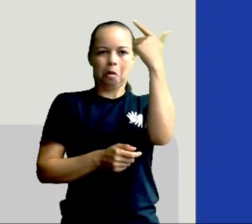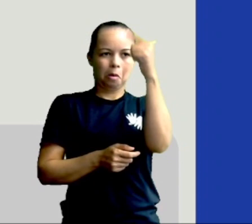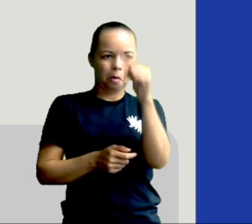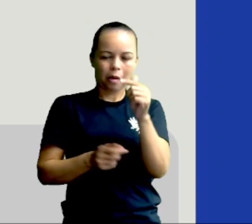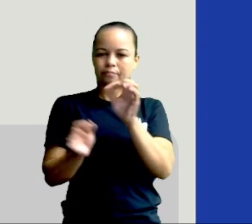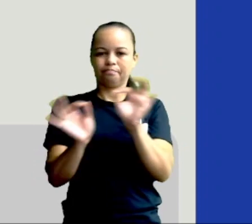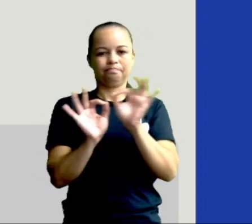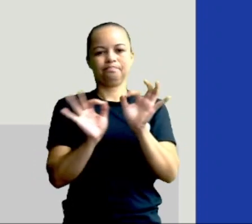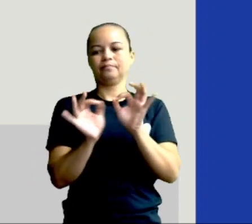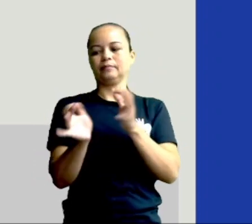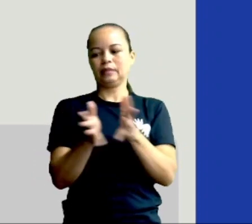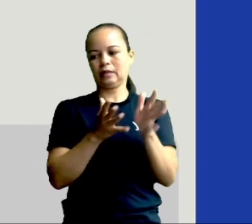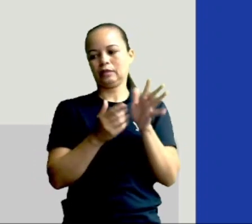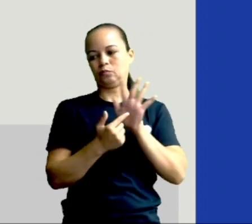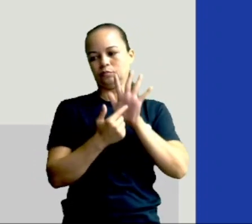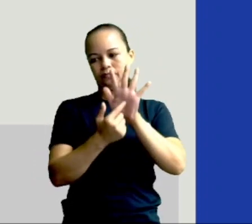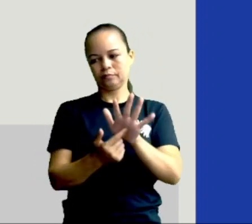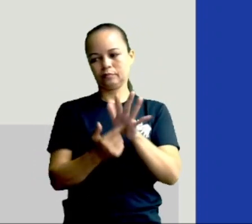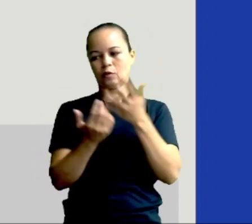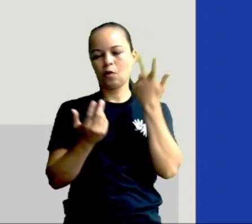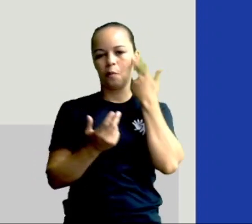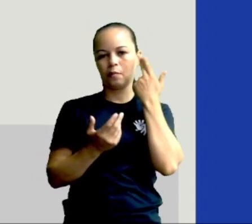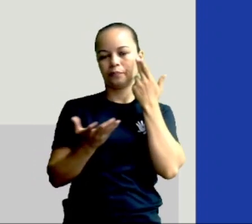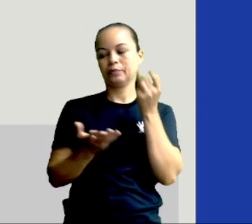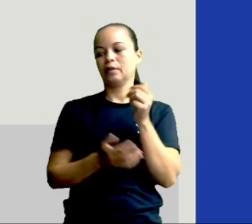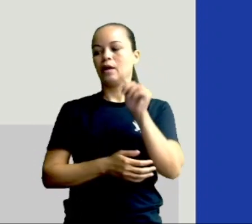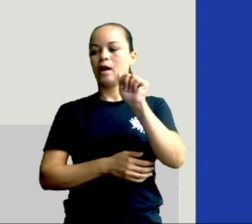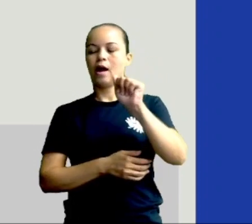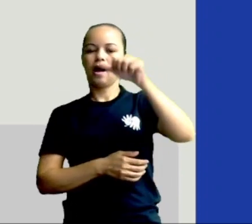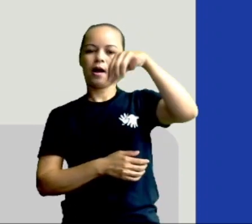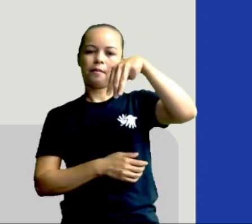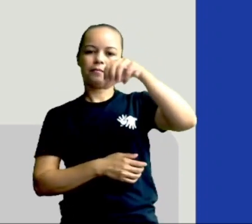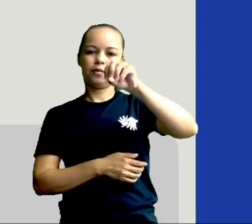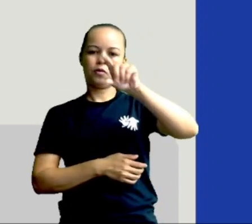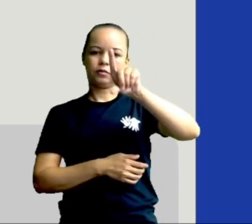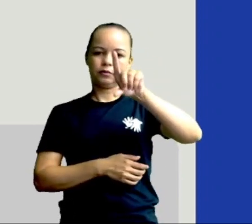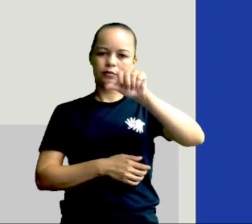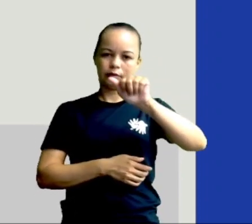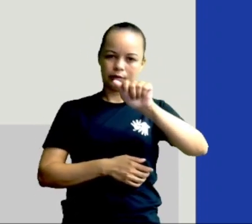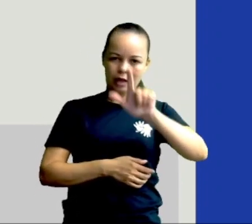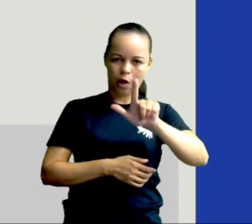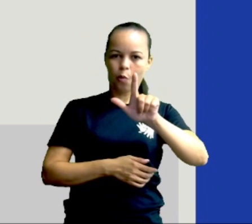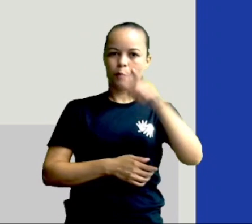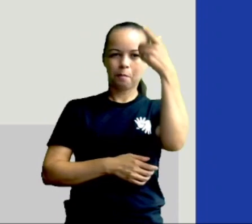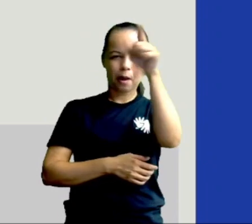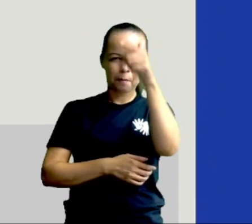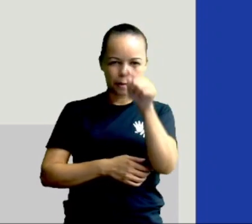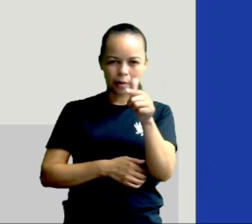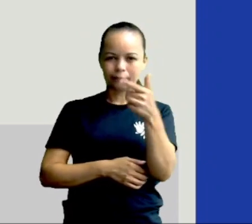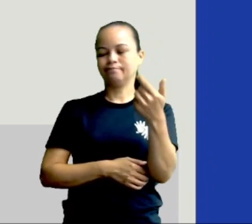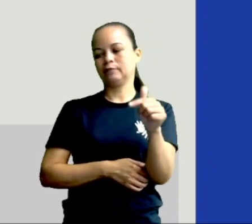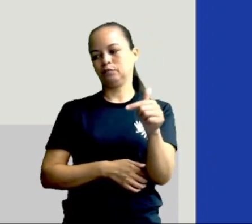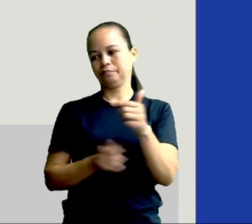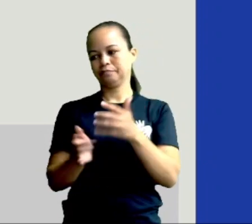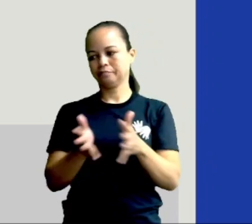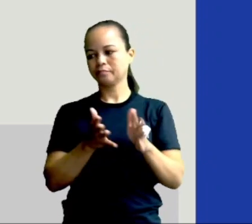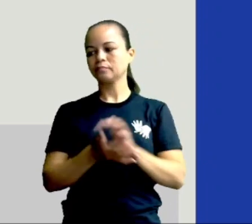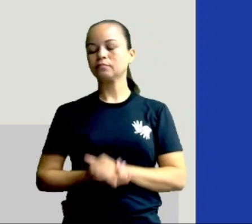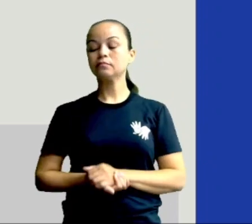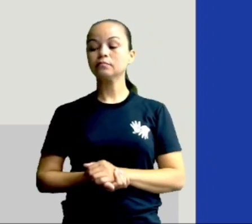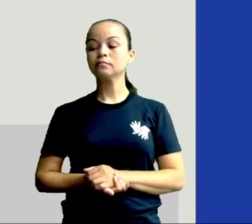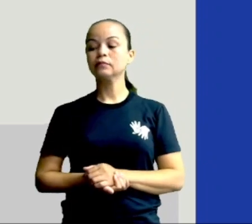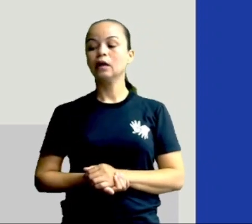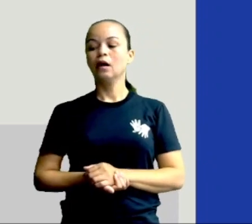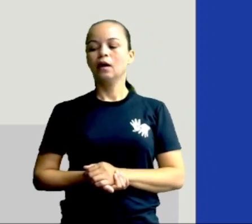nem todos os outros números que aparecem aí. Então, eu chamo ele de amodal, não possui moda, ok? E, na